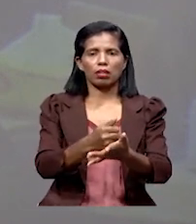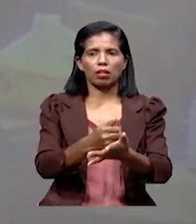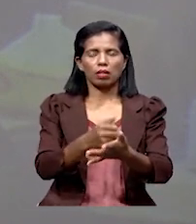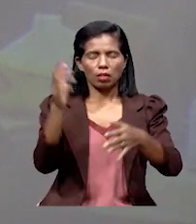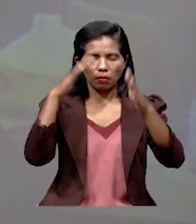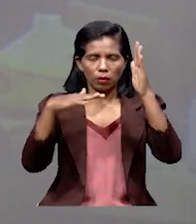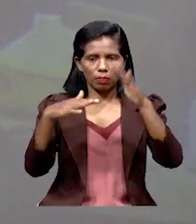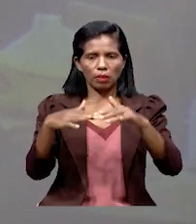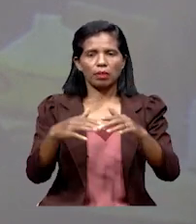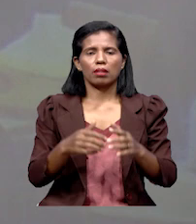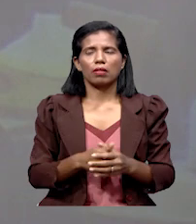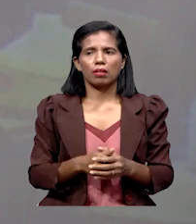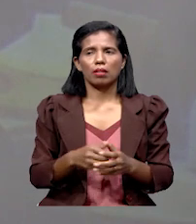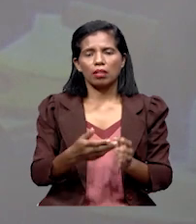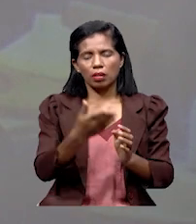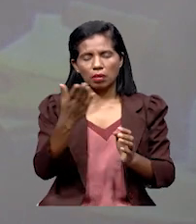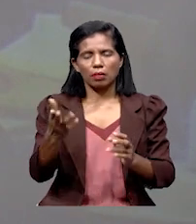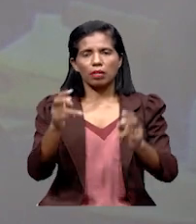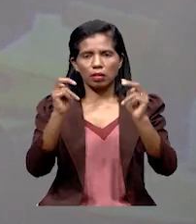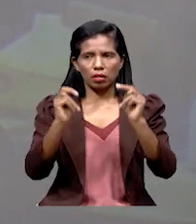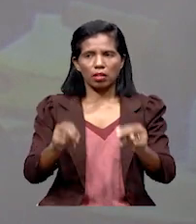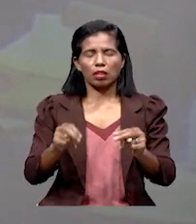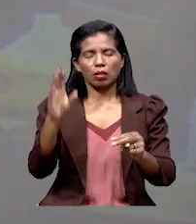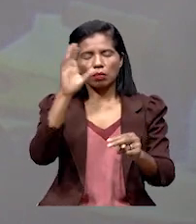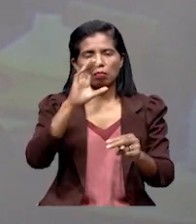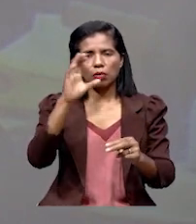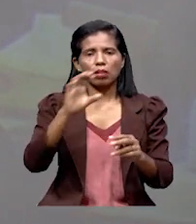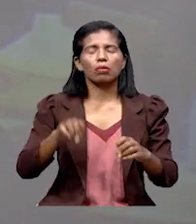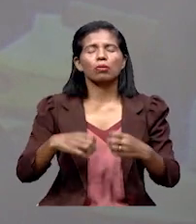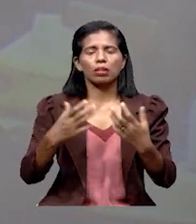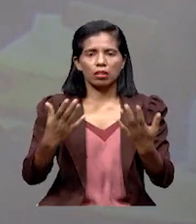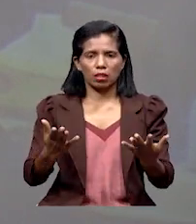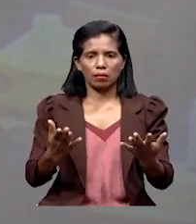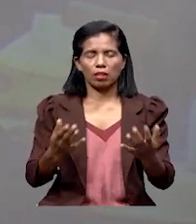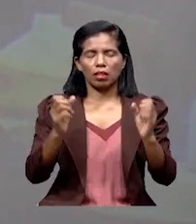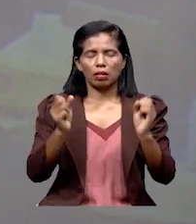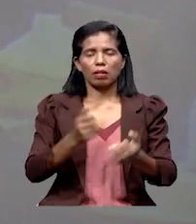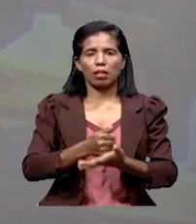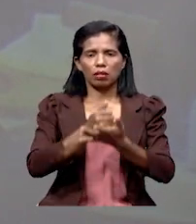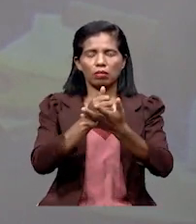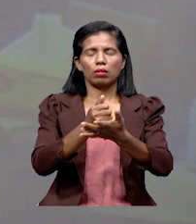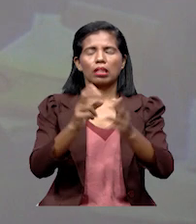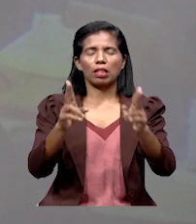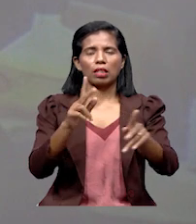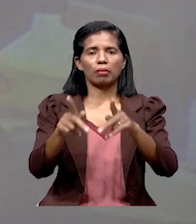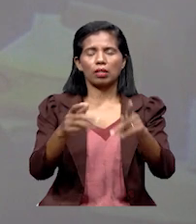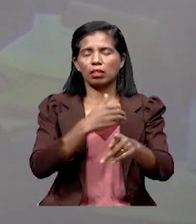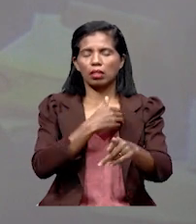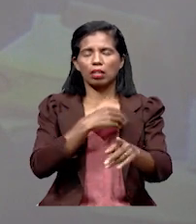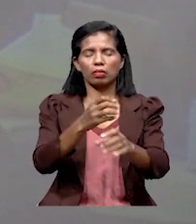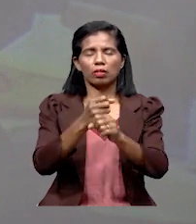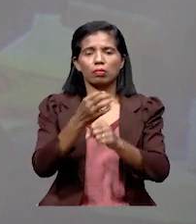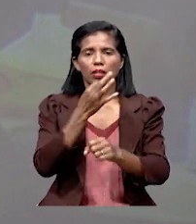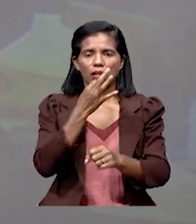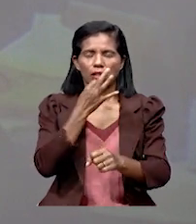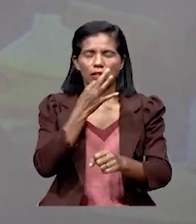problema neka, ita buat sira tensa buka meus in saper bel resolve dane. Se buat tidak ne buat tidak fabel